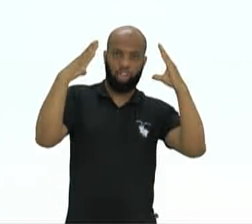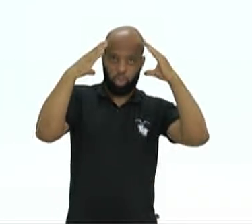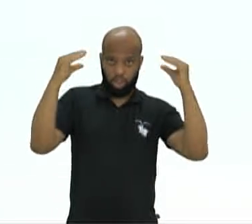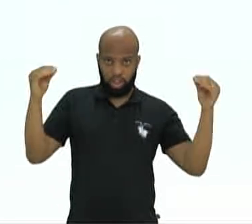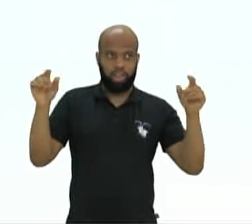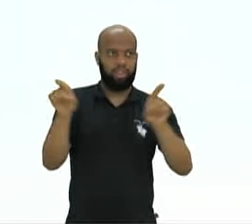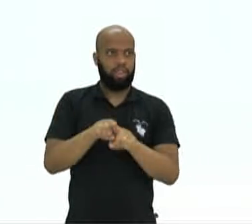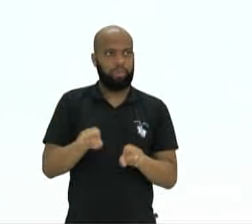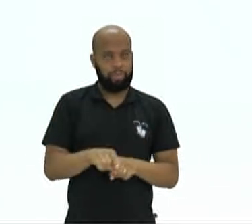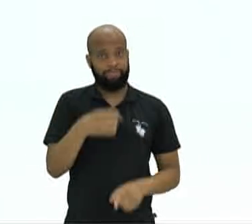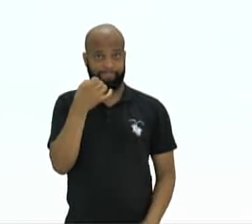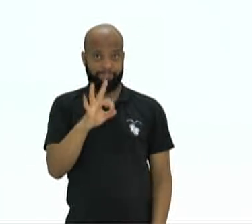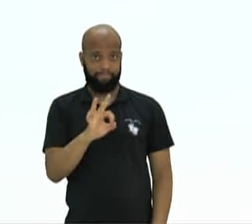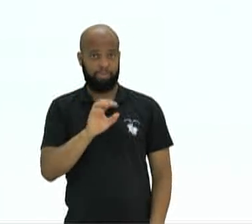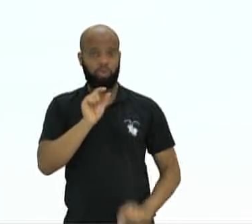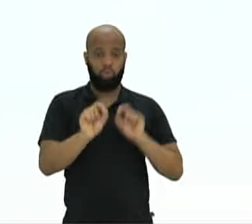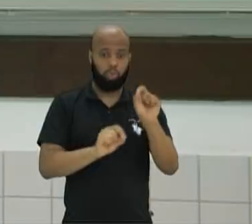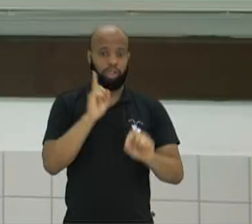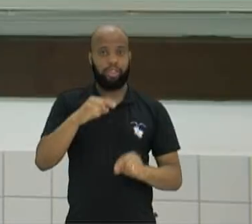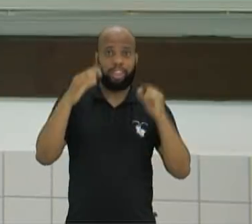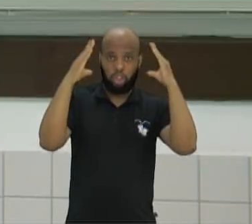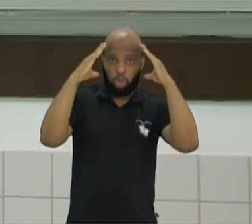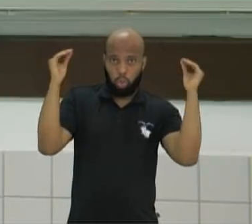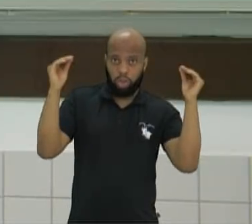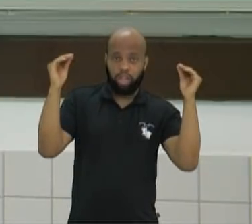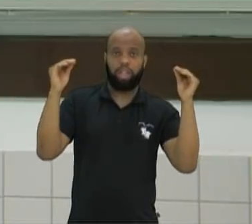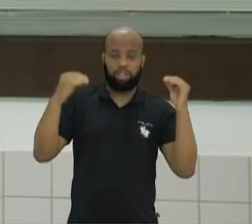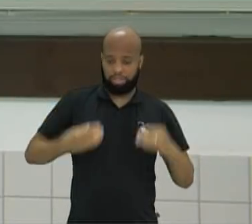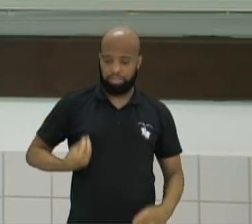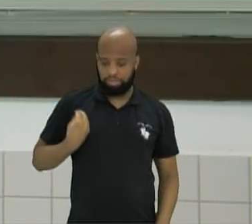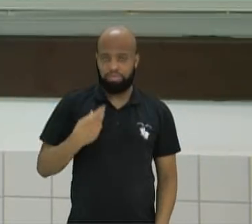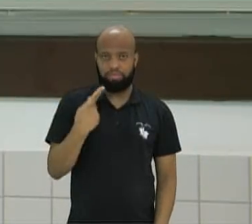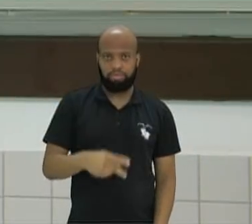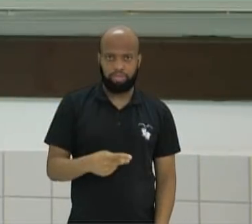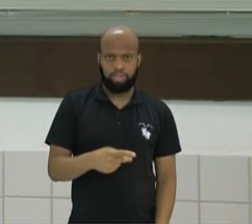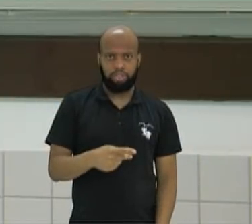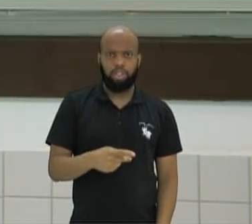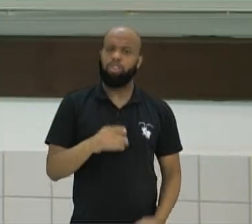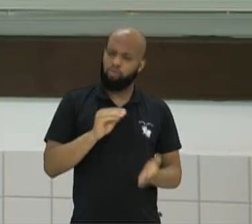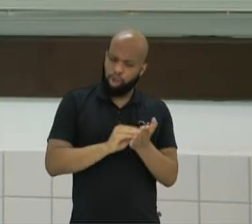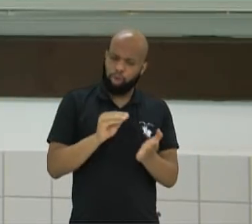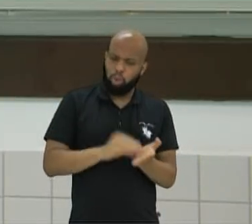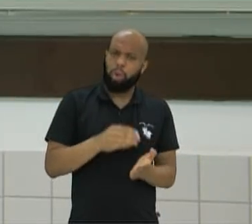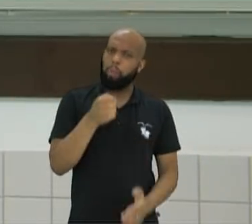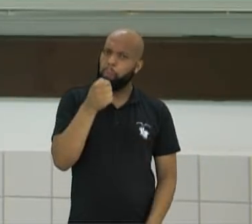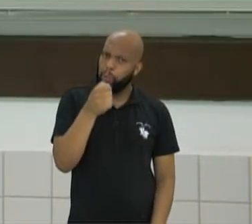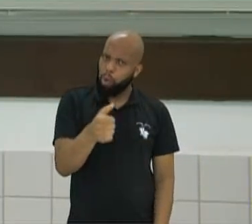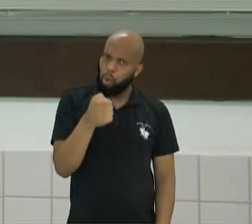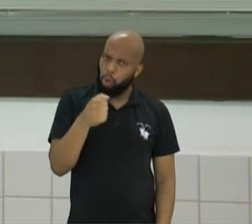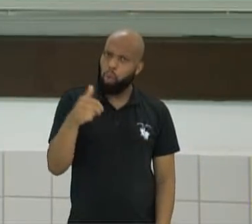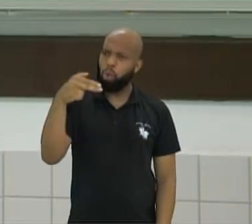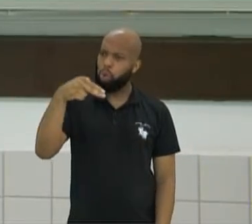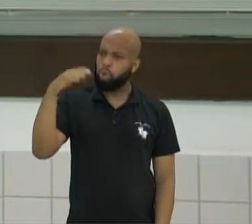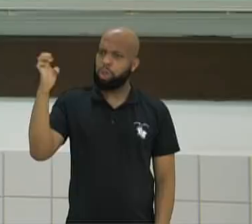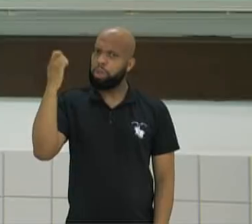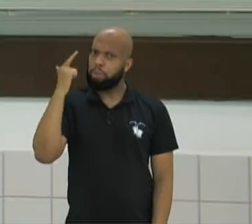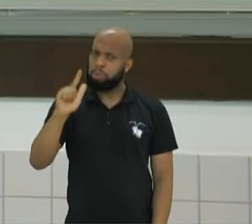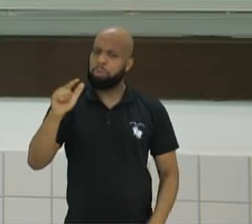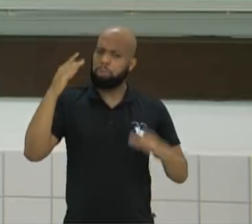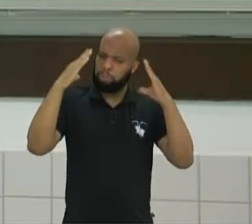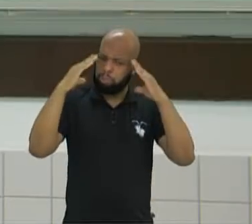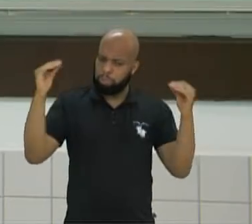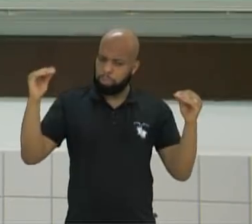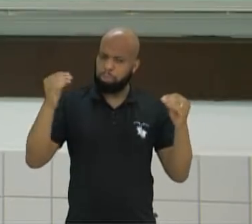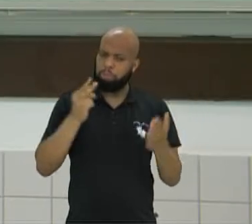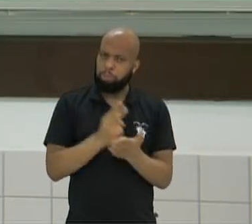correto. Isso é a presença holandesa. E por muito pouco que o Nordeste não foi holandês. É isso que eu quero trazer para você, uma inquietação, galerinha do